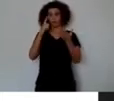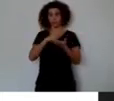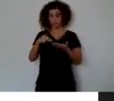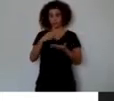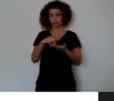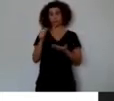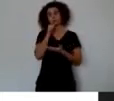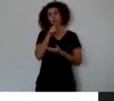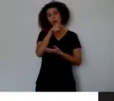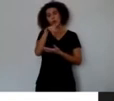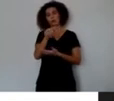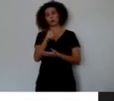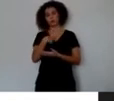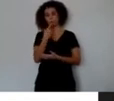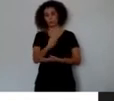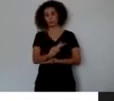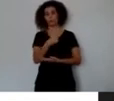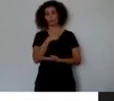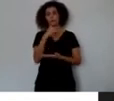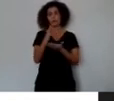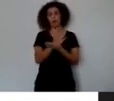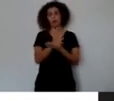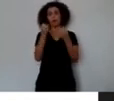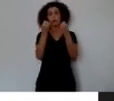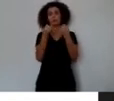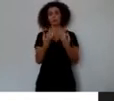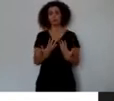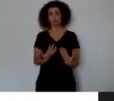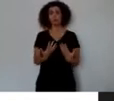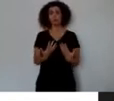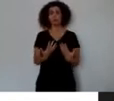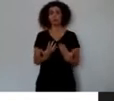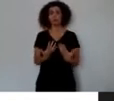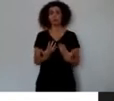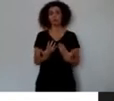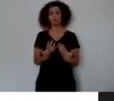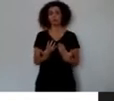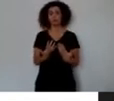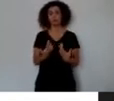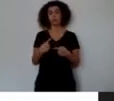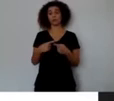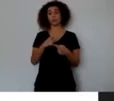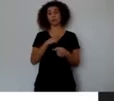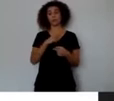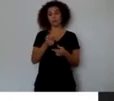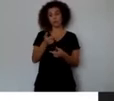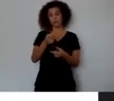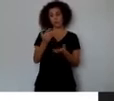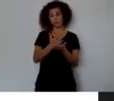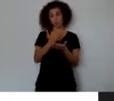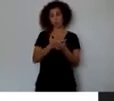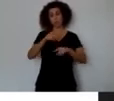que eu falei, ela aponta algumas justificativas para isso, para esse pouco material. E uma delas é que